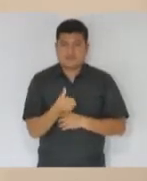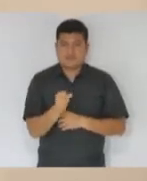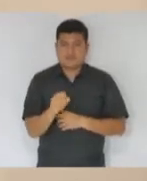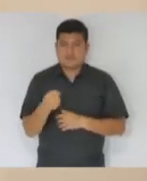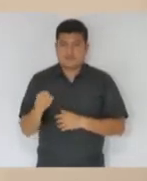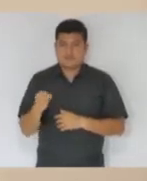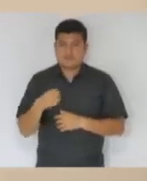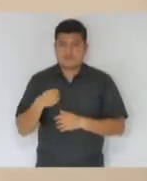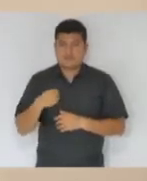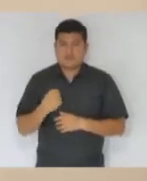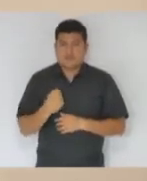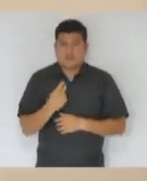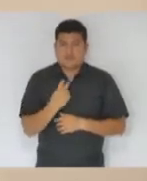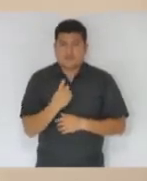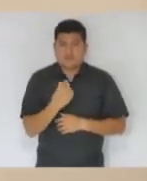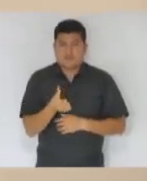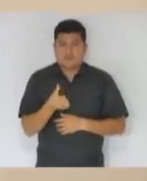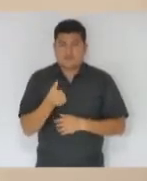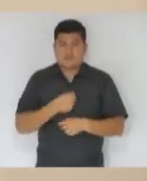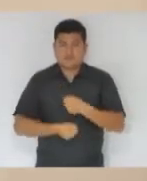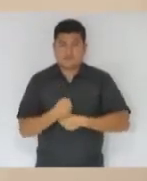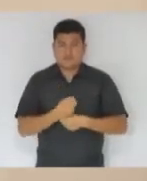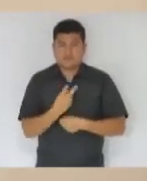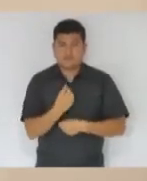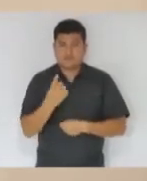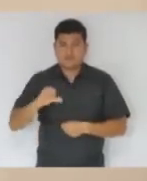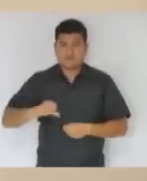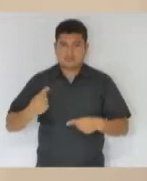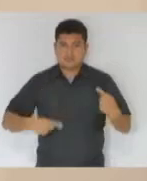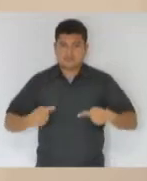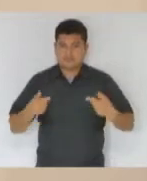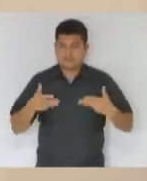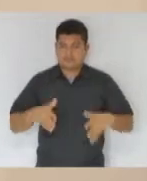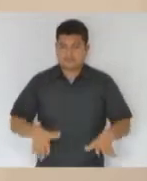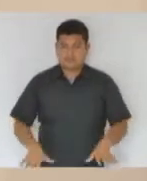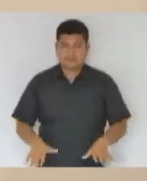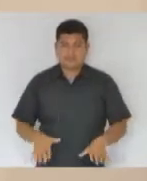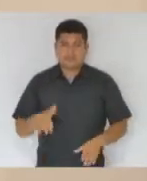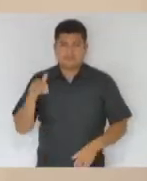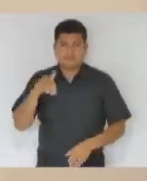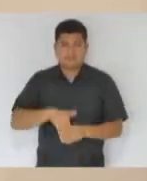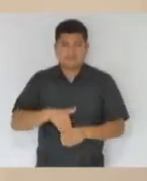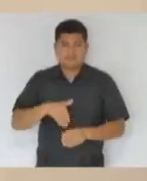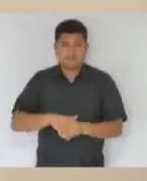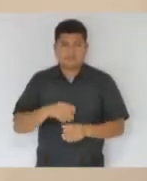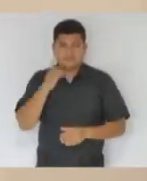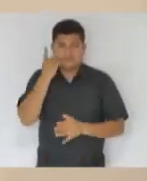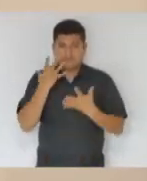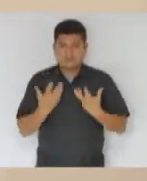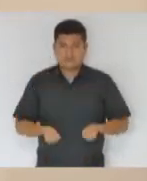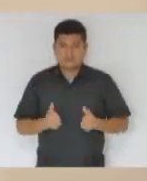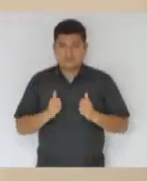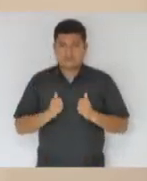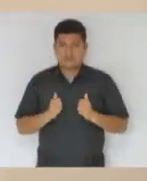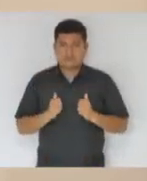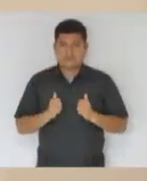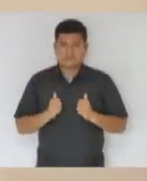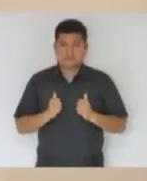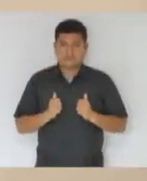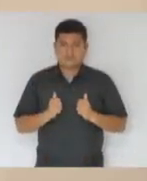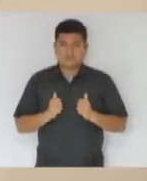16 de janeiro de 2019, em discussão. Não havendo quem queira discutir, em votação. Deputados que aprovam, permaneçam como se